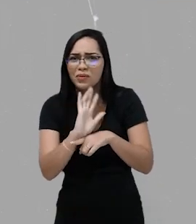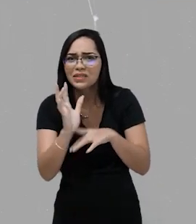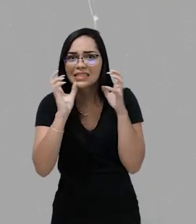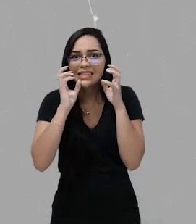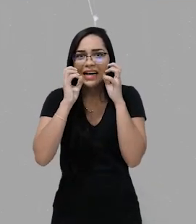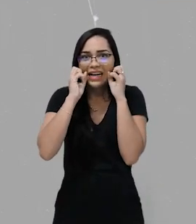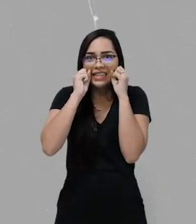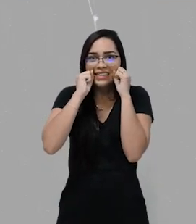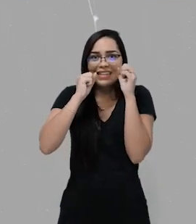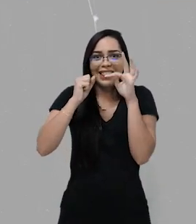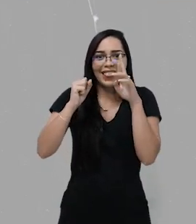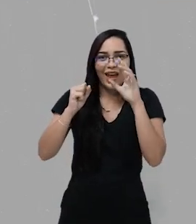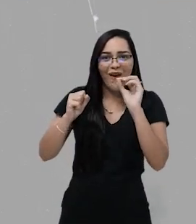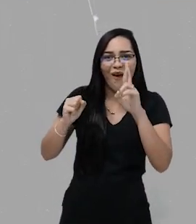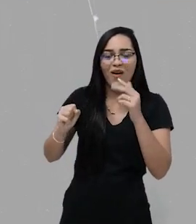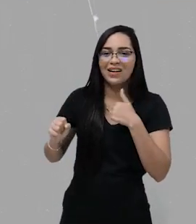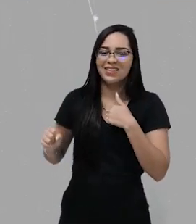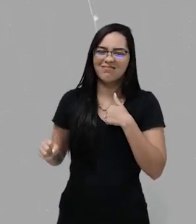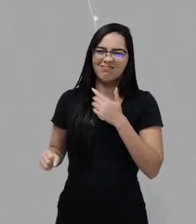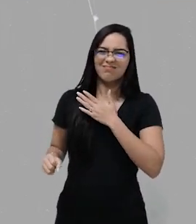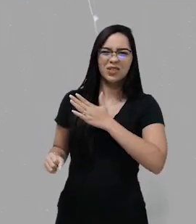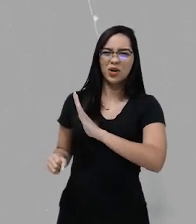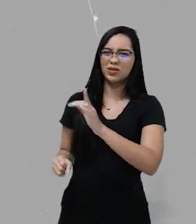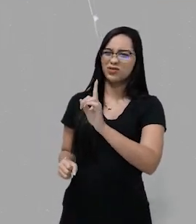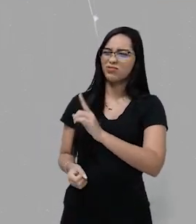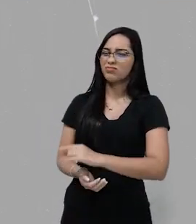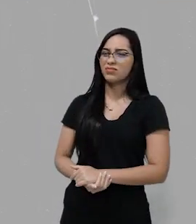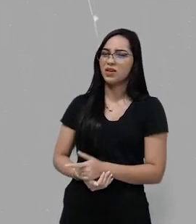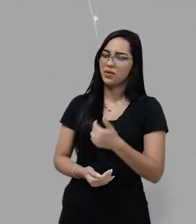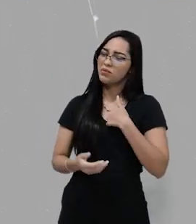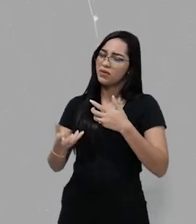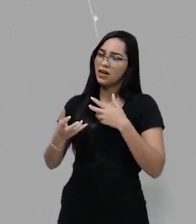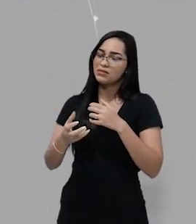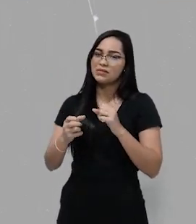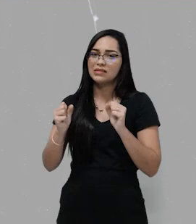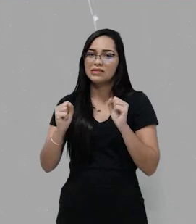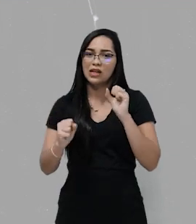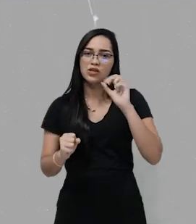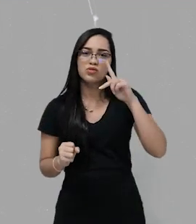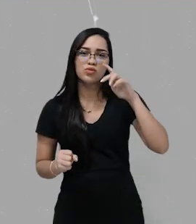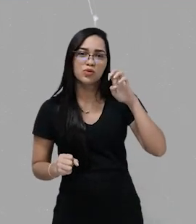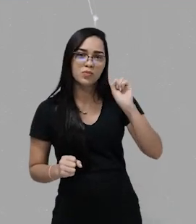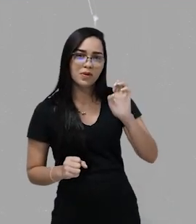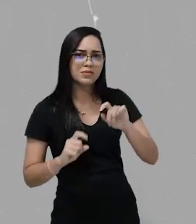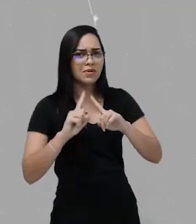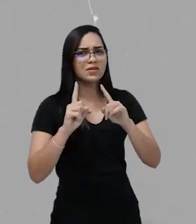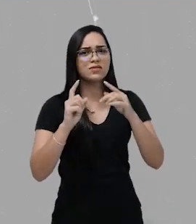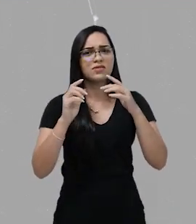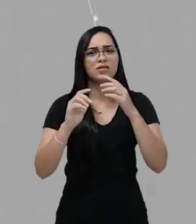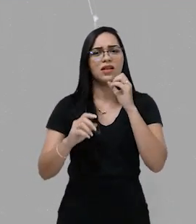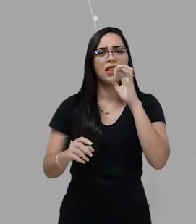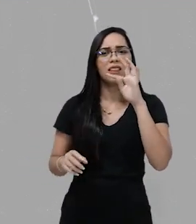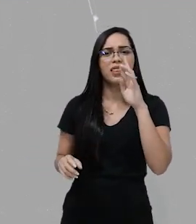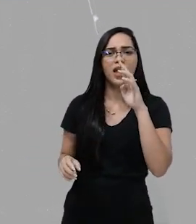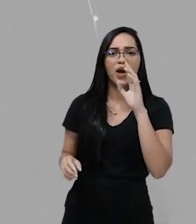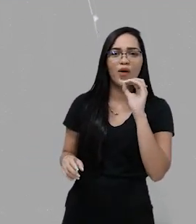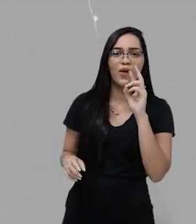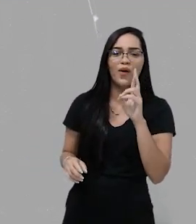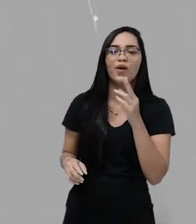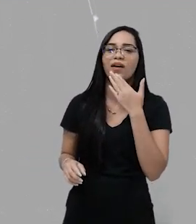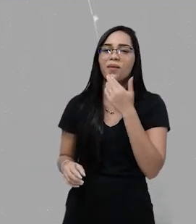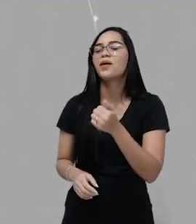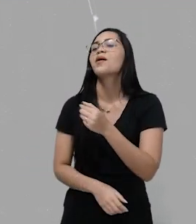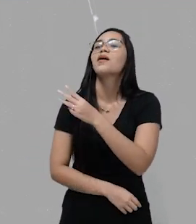terror? Eu, particularmente, não gosto muito, né? Prefiro suspense. Mas vamos para o filme de terror, que a galera aí do